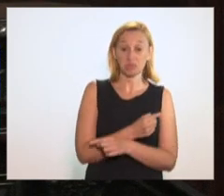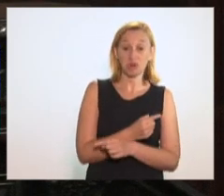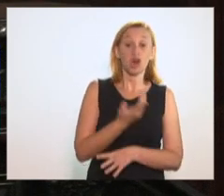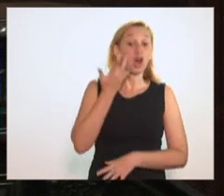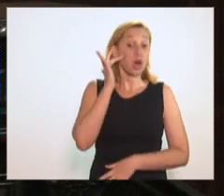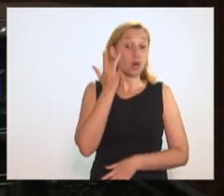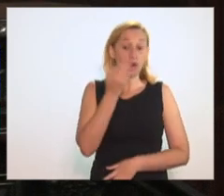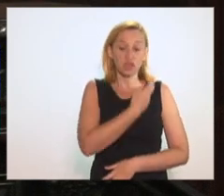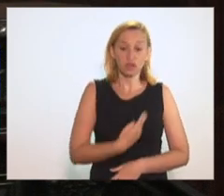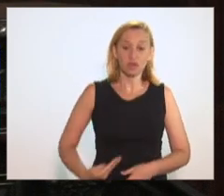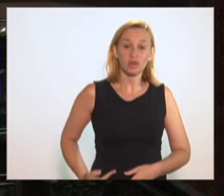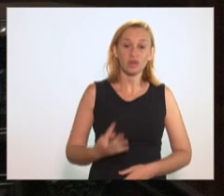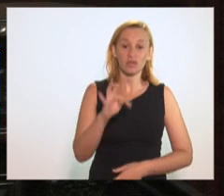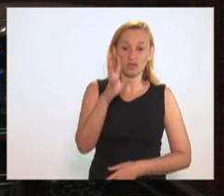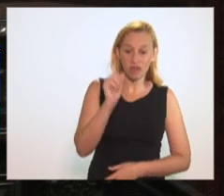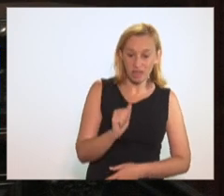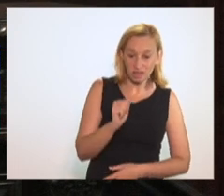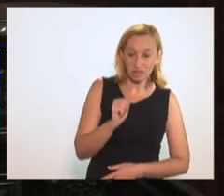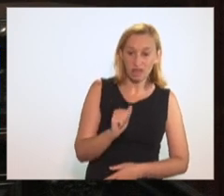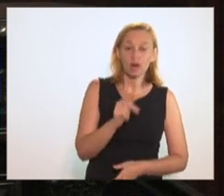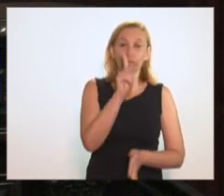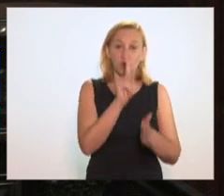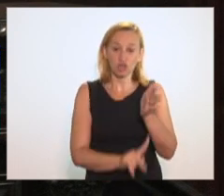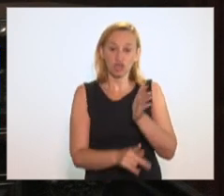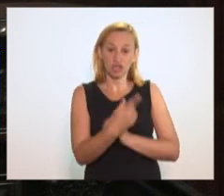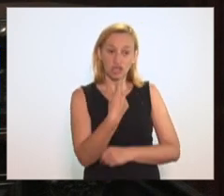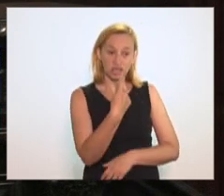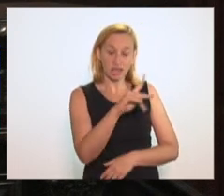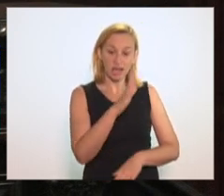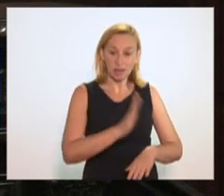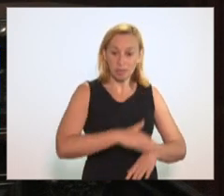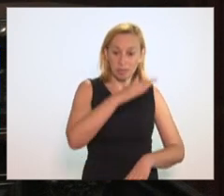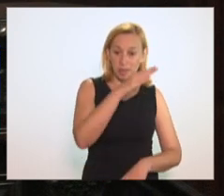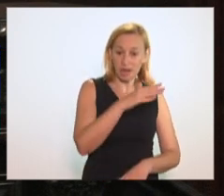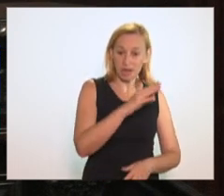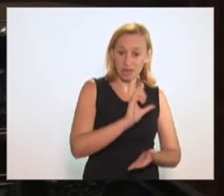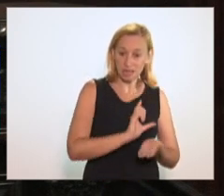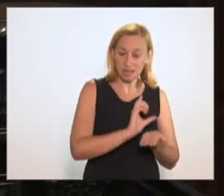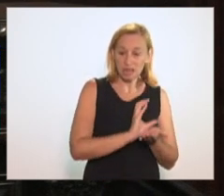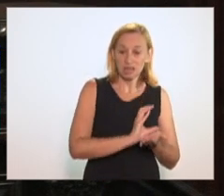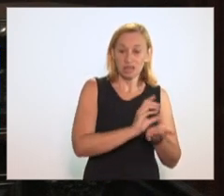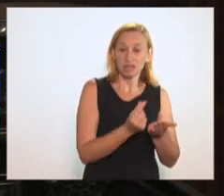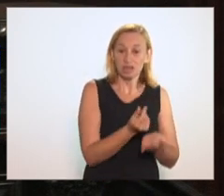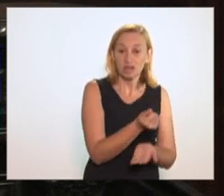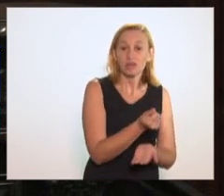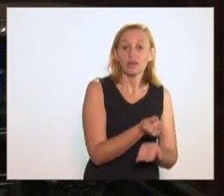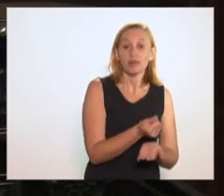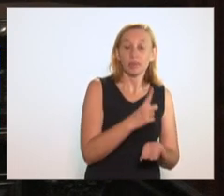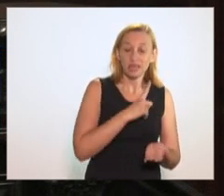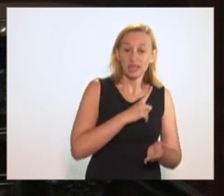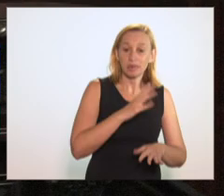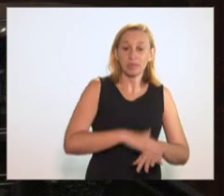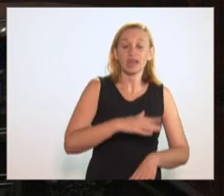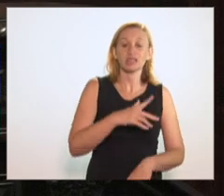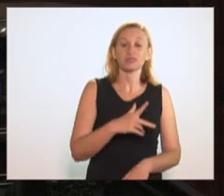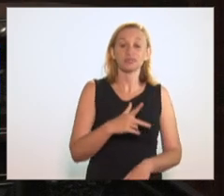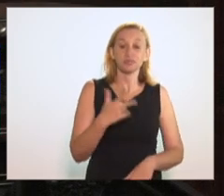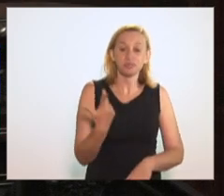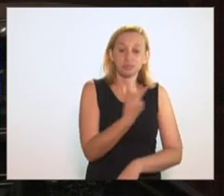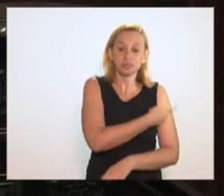governador veta um projeto que dá a ele mais instrumentos para adquirir vacinas, para se juntar a outros Estados,